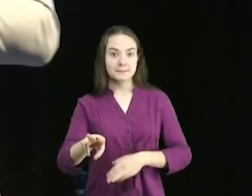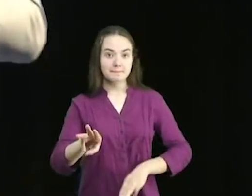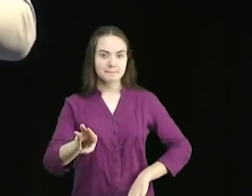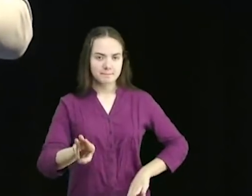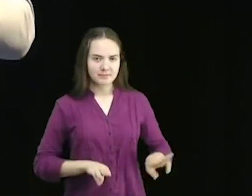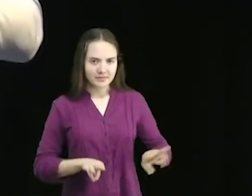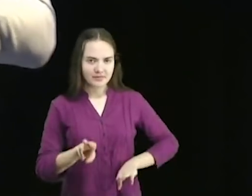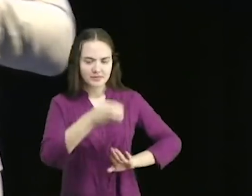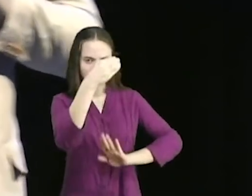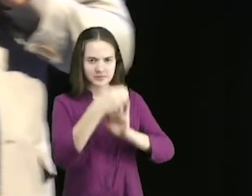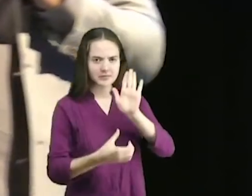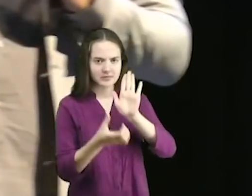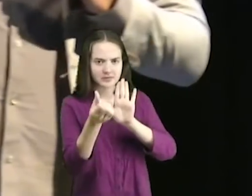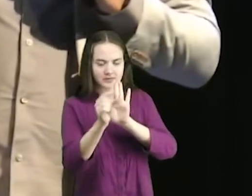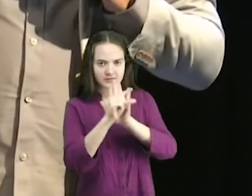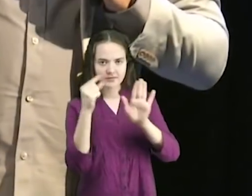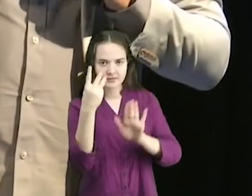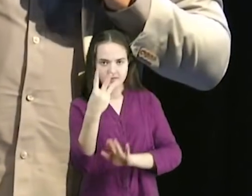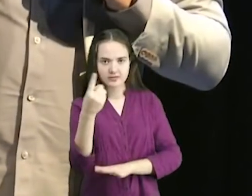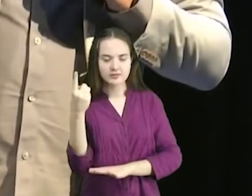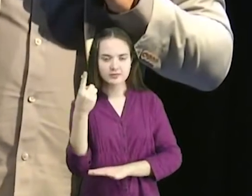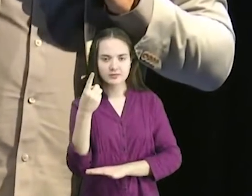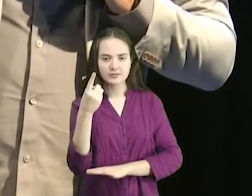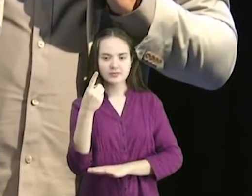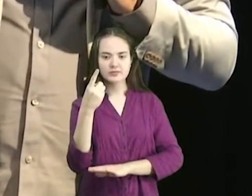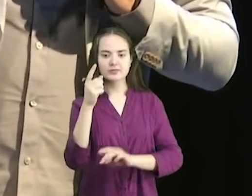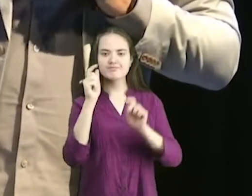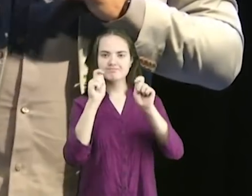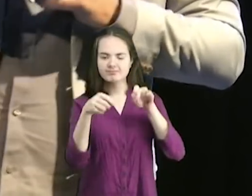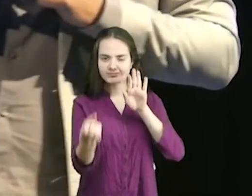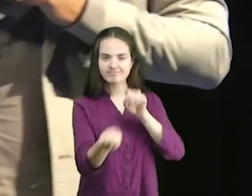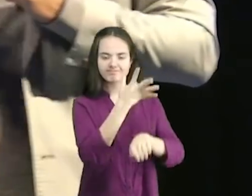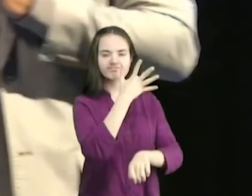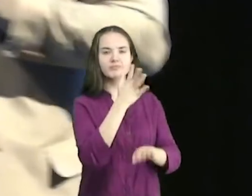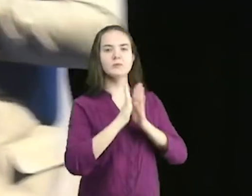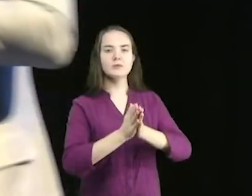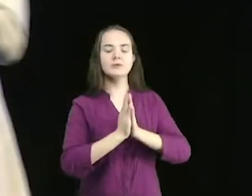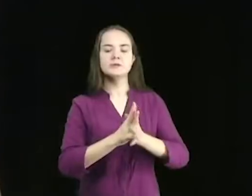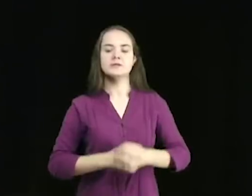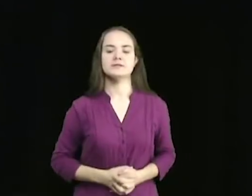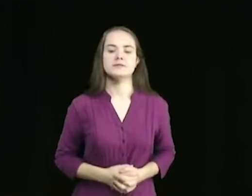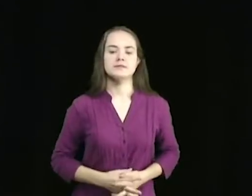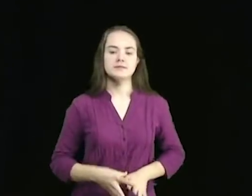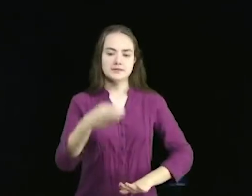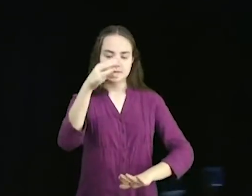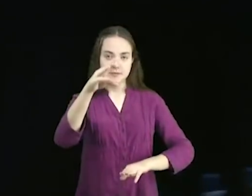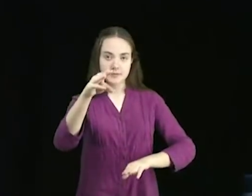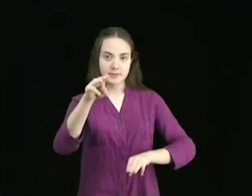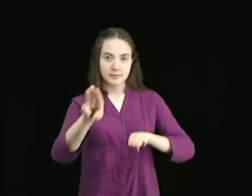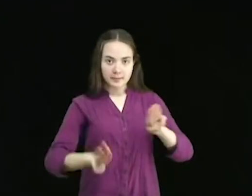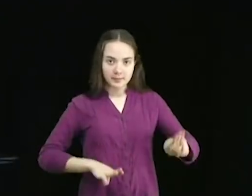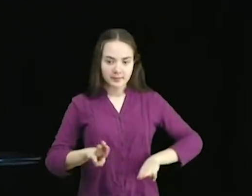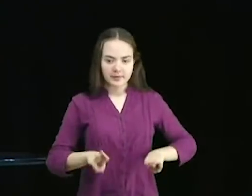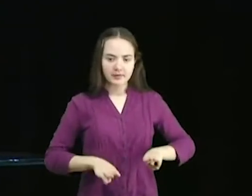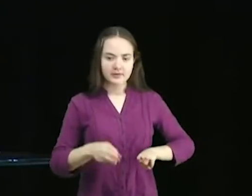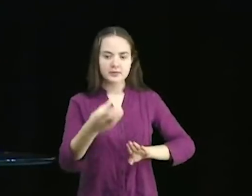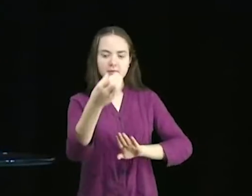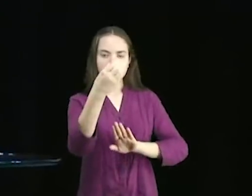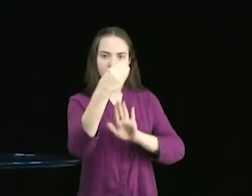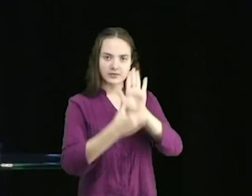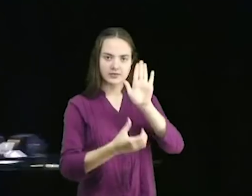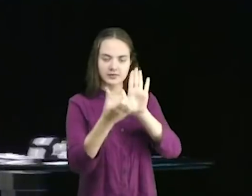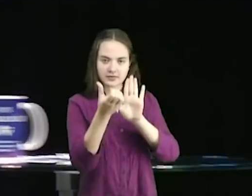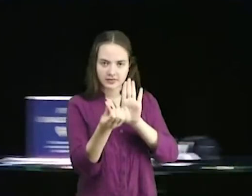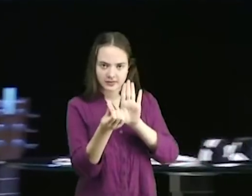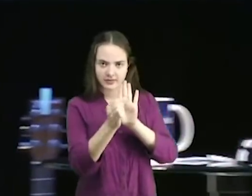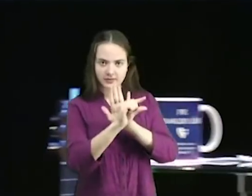verso 31, eu não sei se dá para colocar o texto aqui, você pode colocar Marcos 6, 31? Gente, ali é o